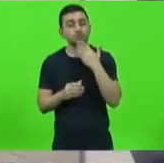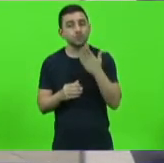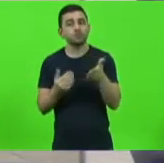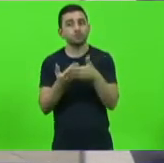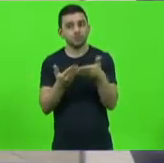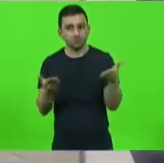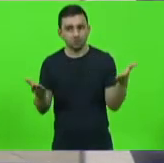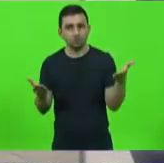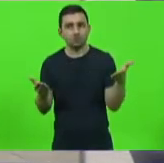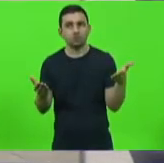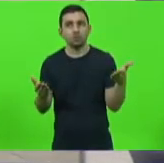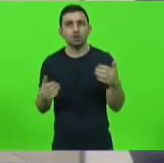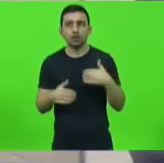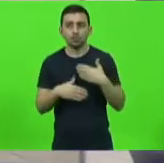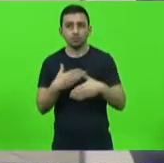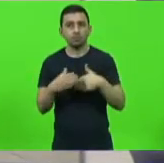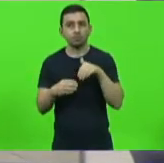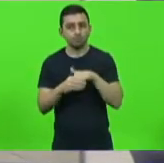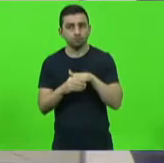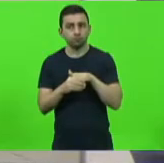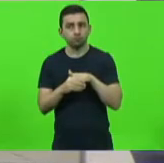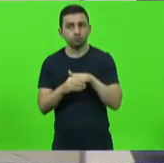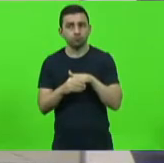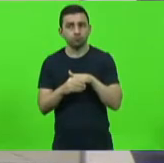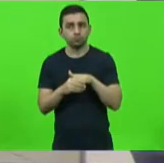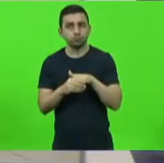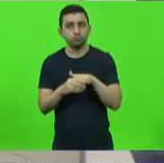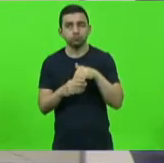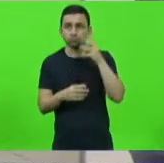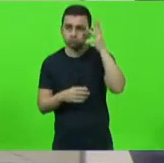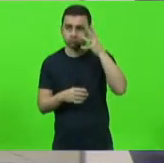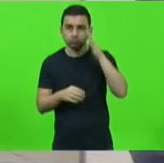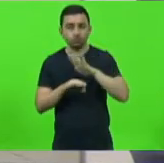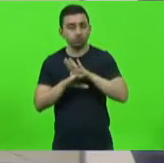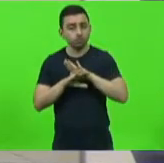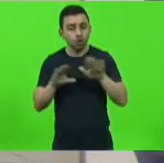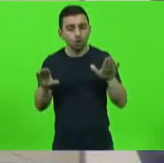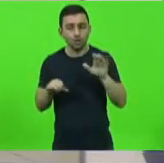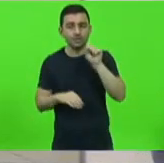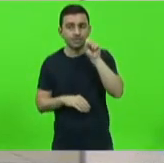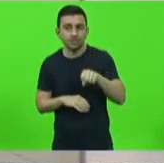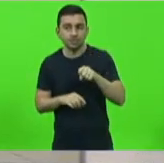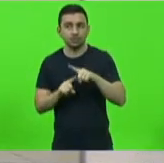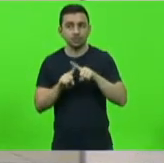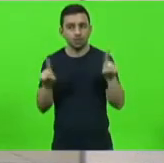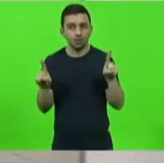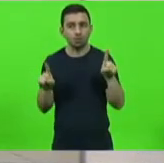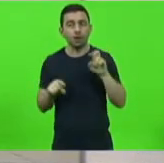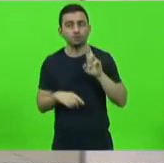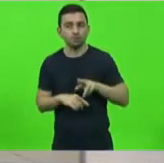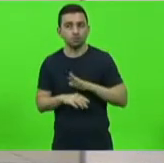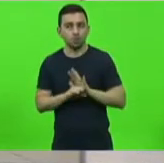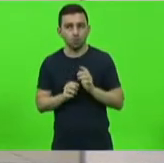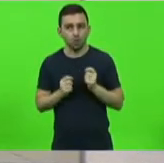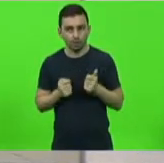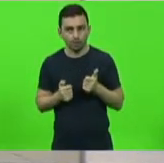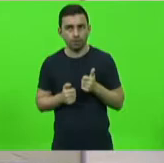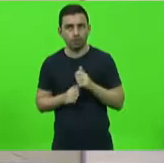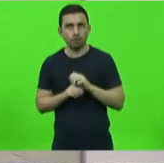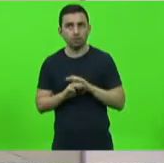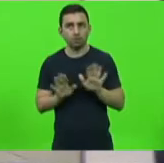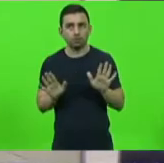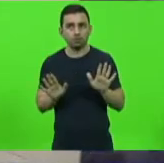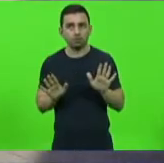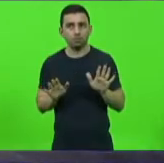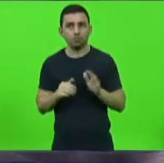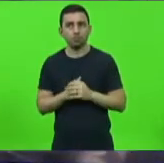que encaminhamento de voto se mantivessem no discurso de voto sim, voto não, a razão do voto. Não a discussão da matéria, que ela tem o